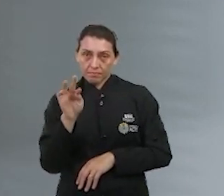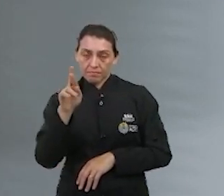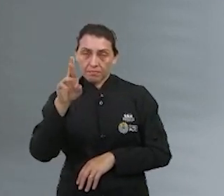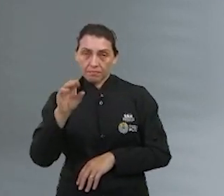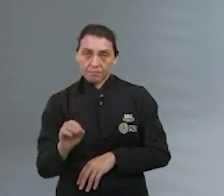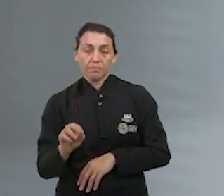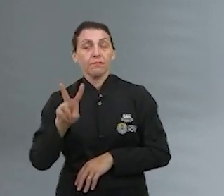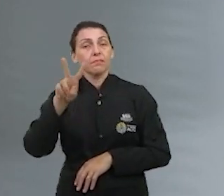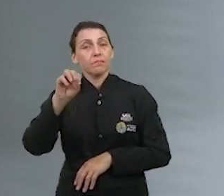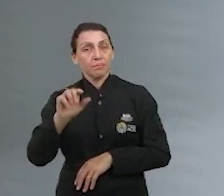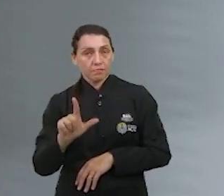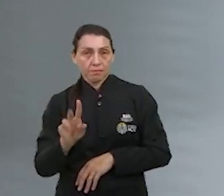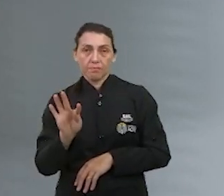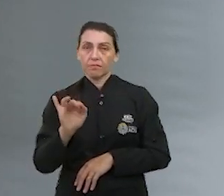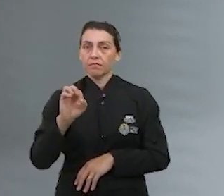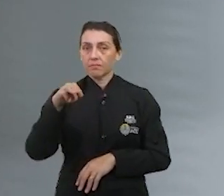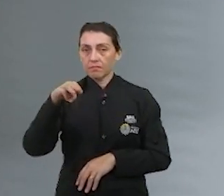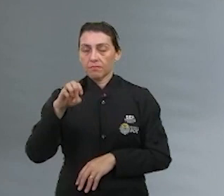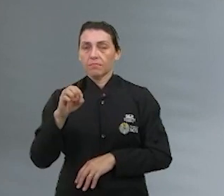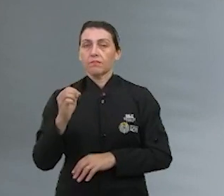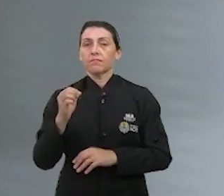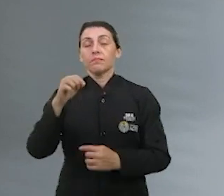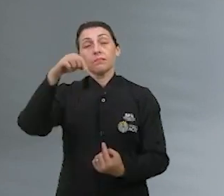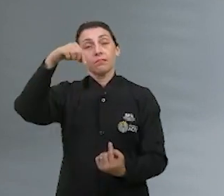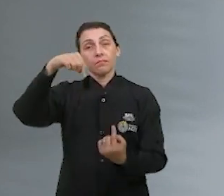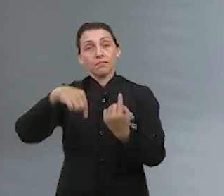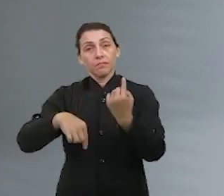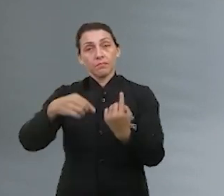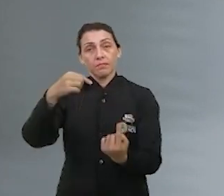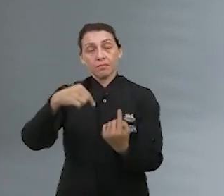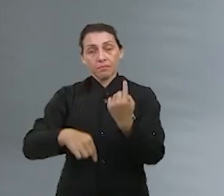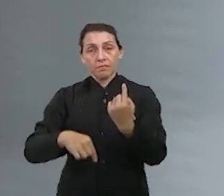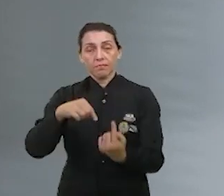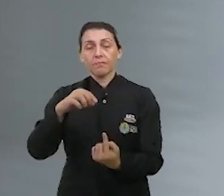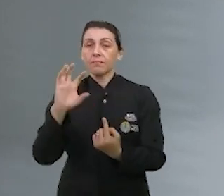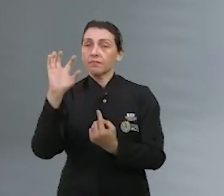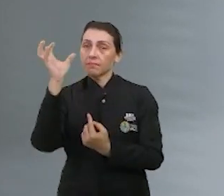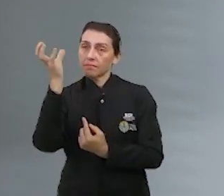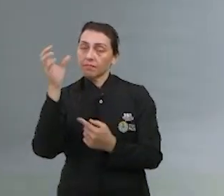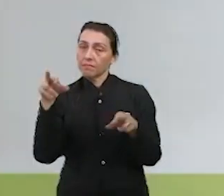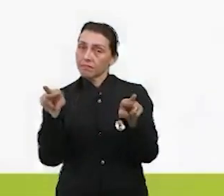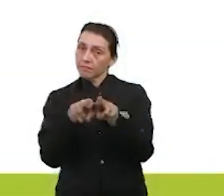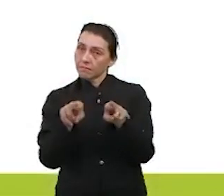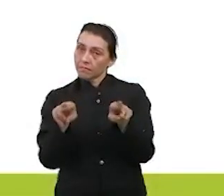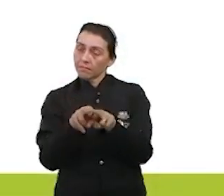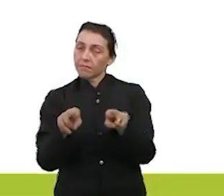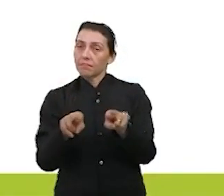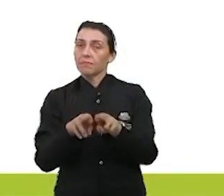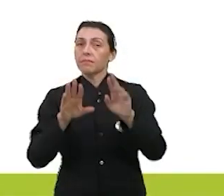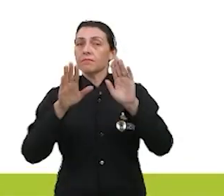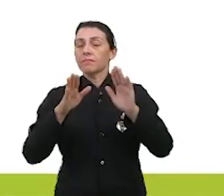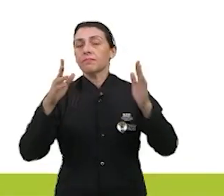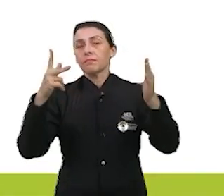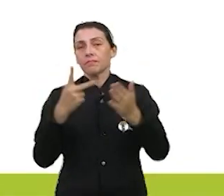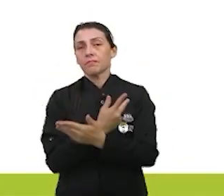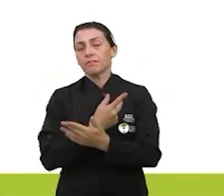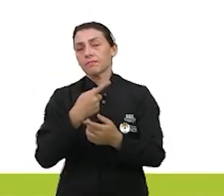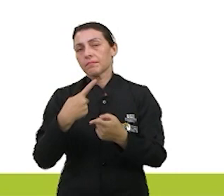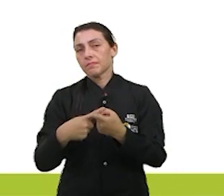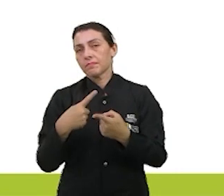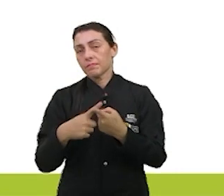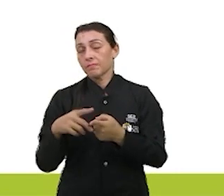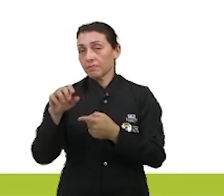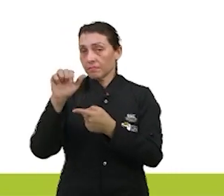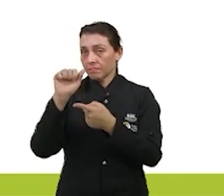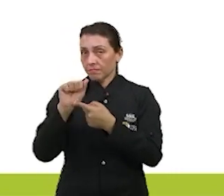e o voltímetro em paralelo com essa lâmpada, tá? Que ele é o resistor. Aqui já está errado, porque o meu